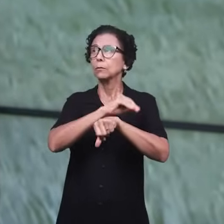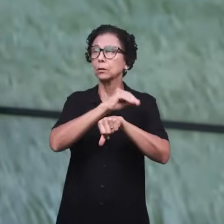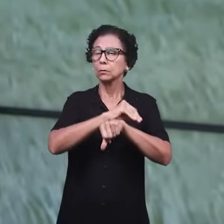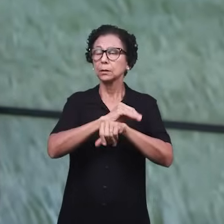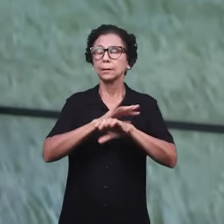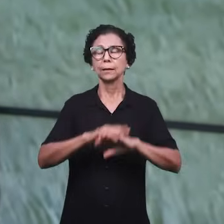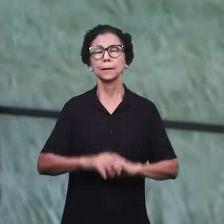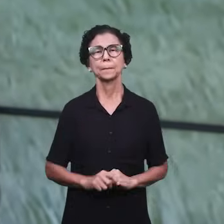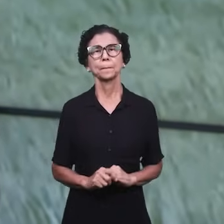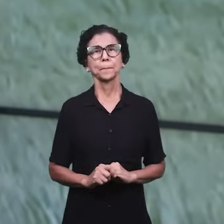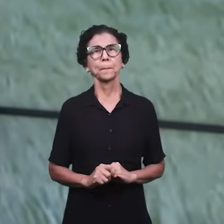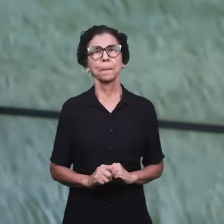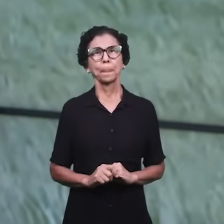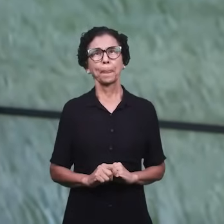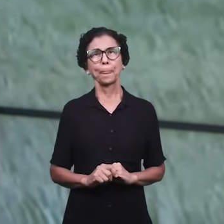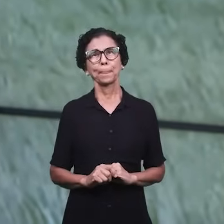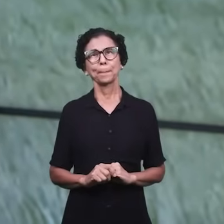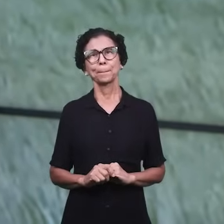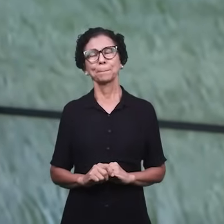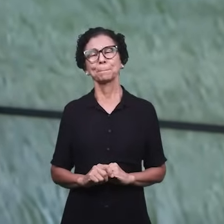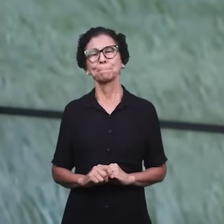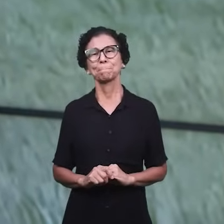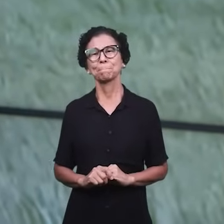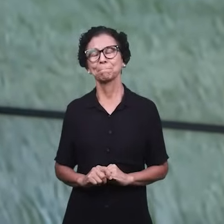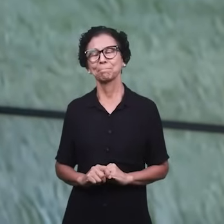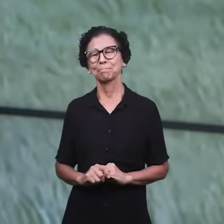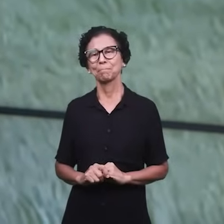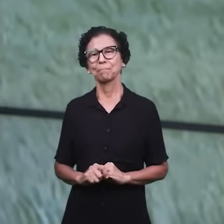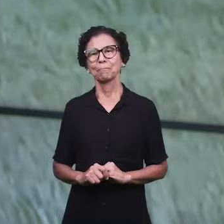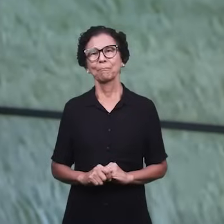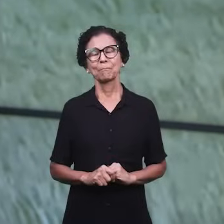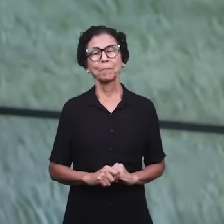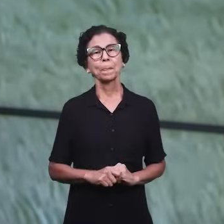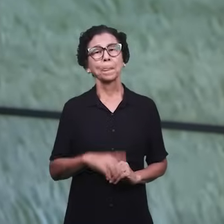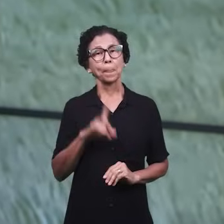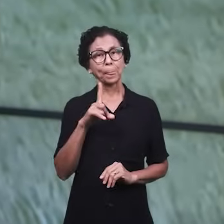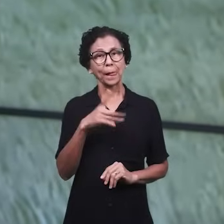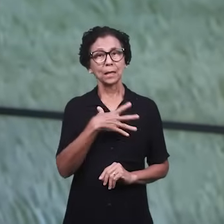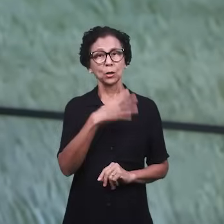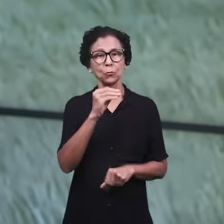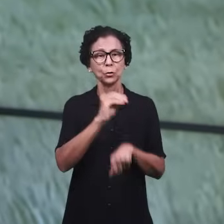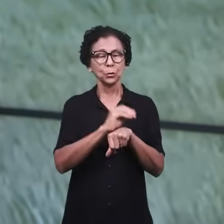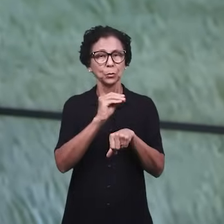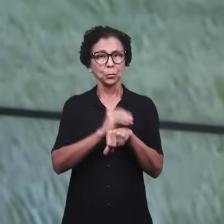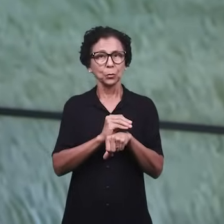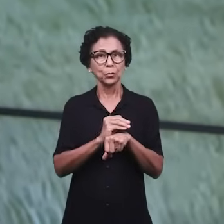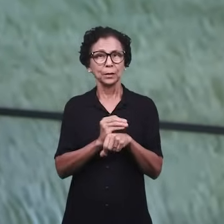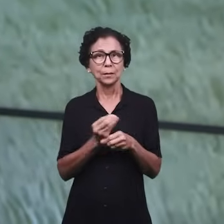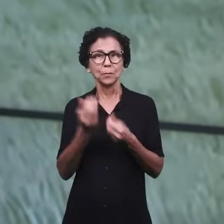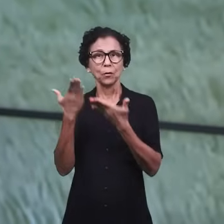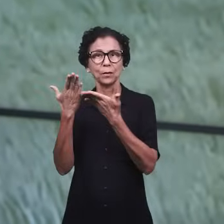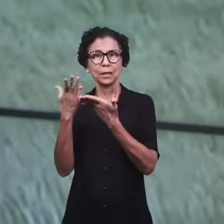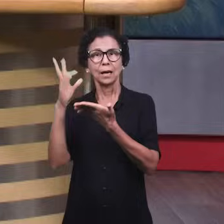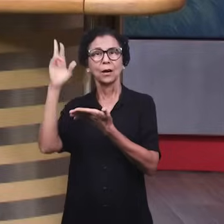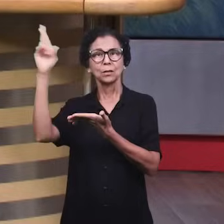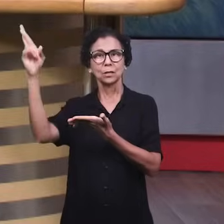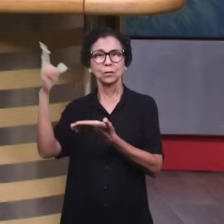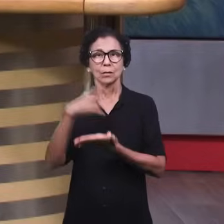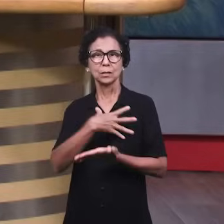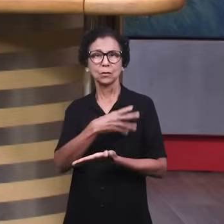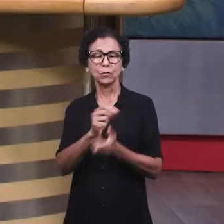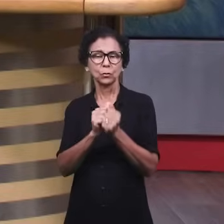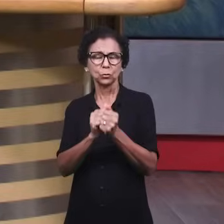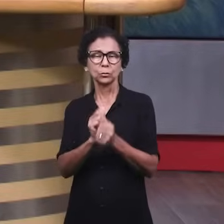para você mesmo e você não os terá para sempre um deles vão embora crie pro senhor e você vai at seu filho para sempre glória a